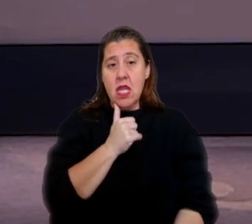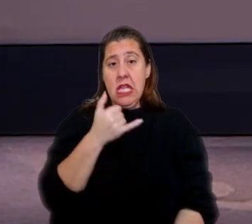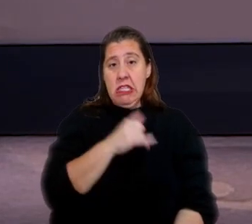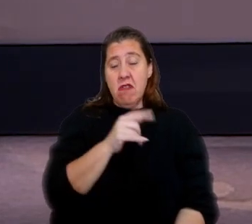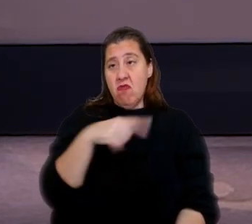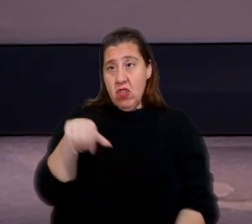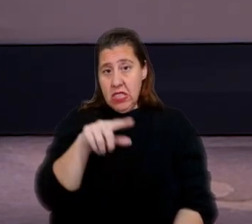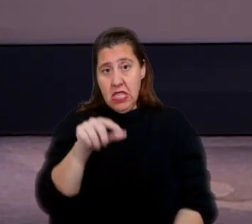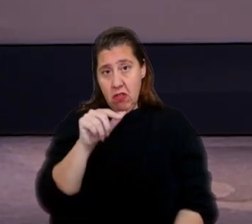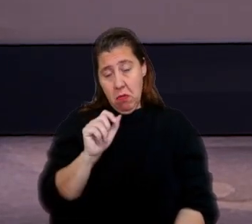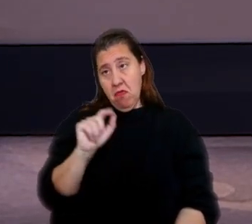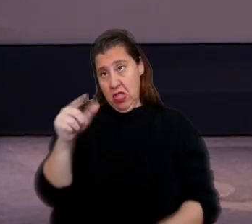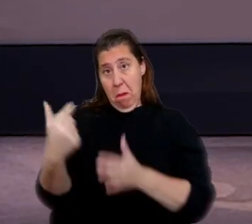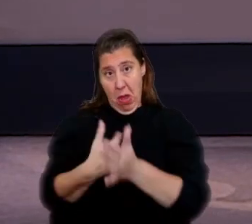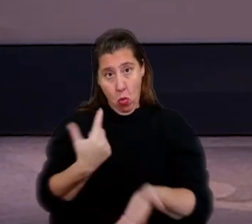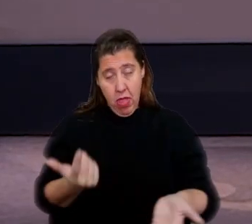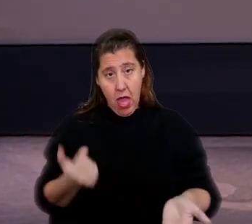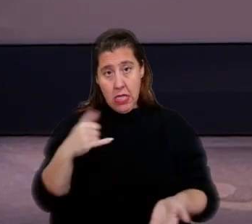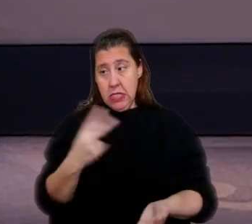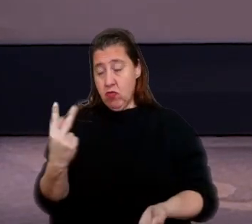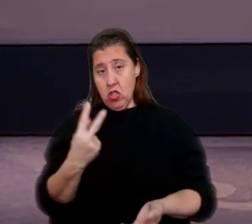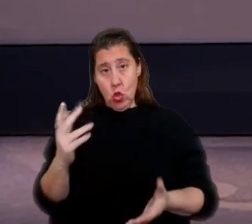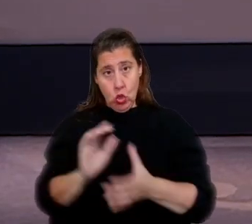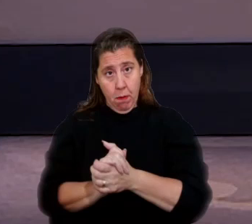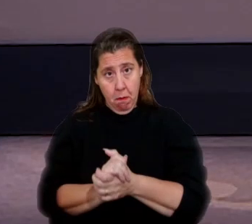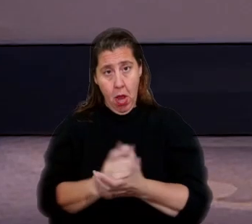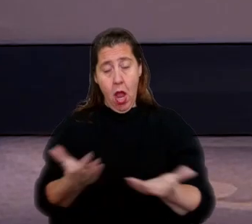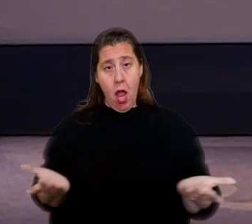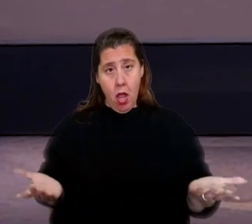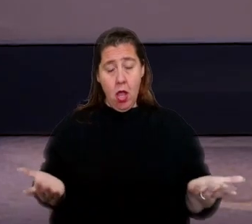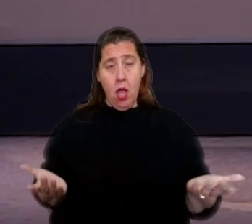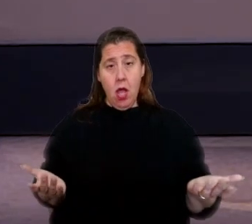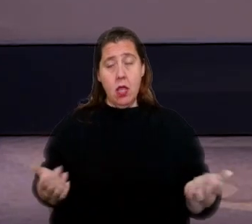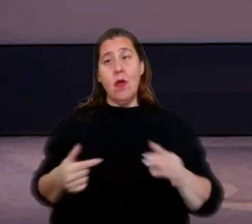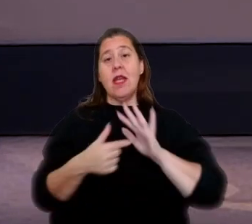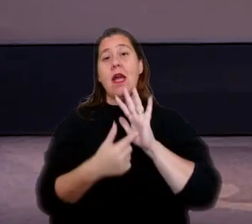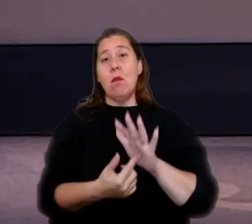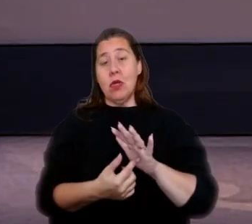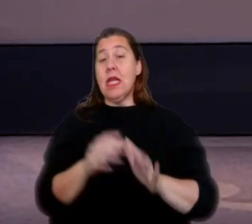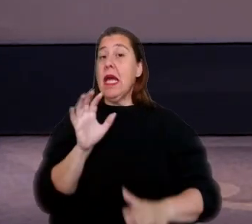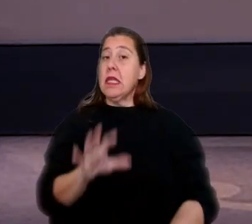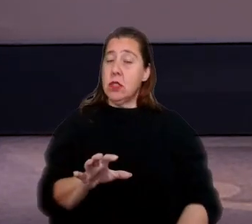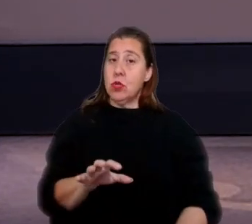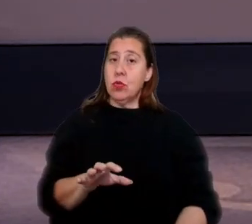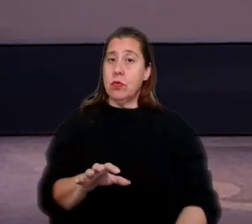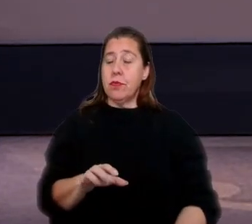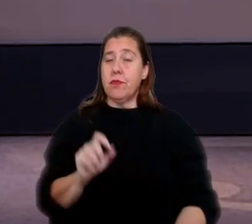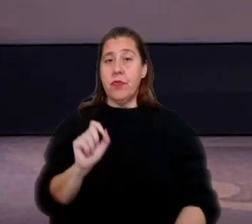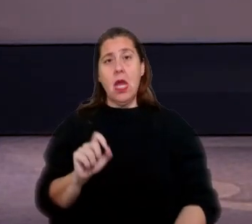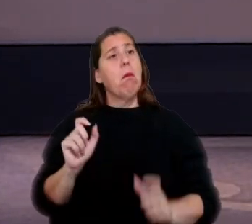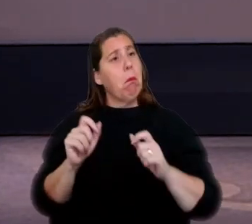O Léo fala, se fosse vocês, será que alguém ia perguntar se é um casal? Então, eu acho que ele quer ressaltar muito